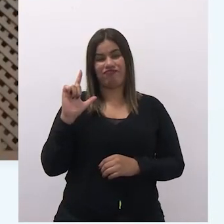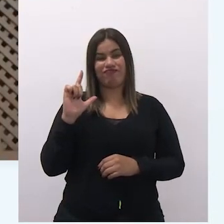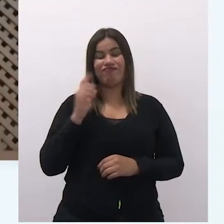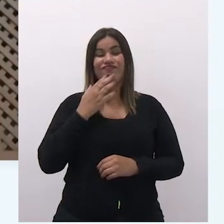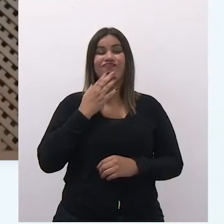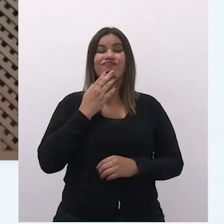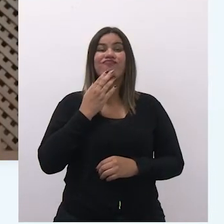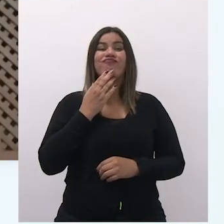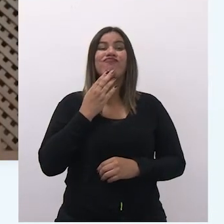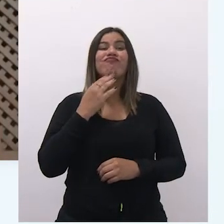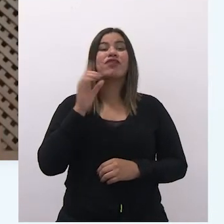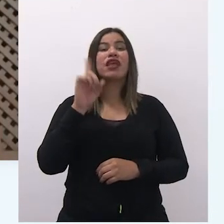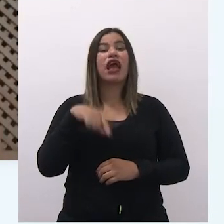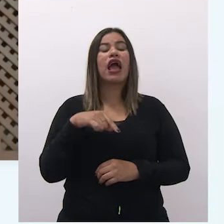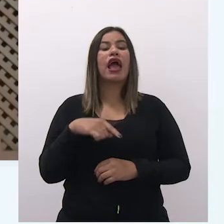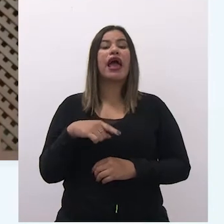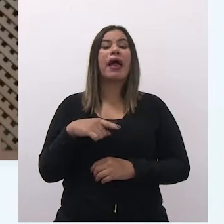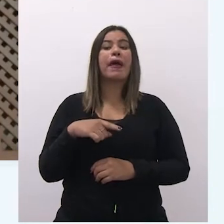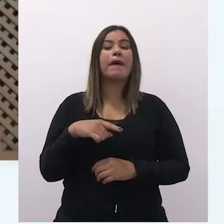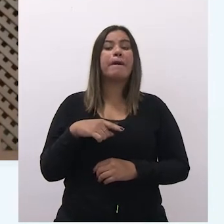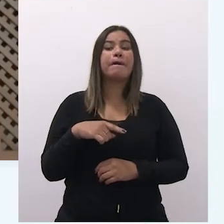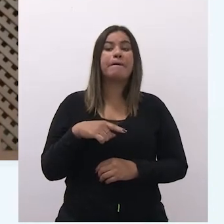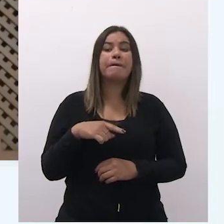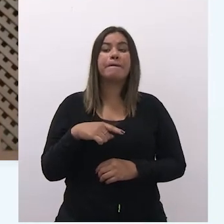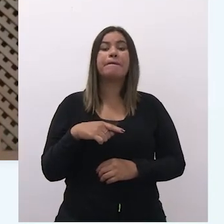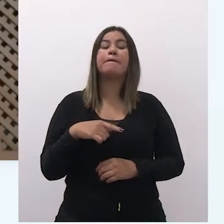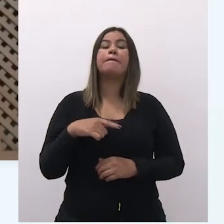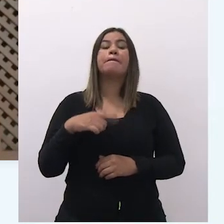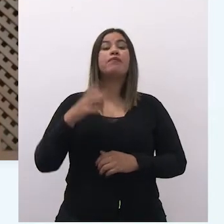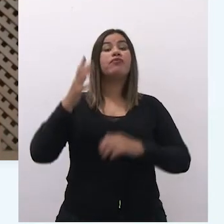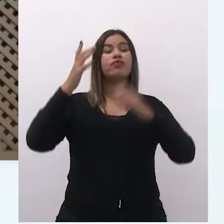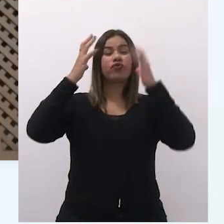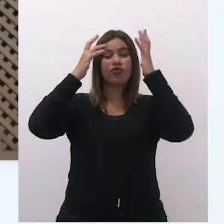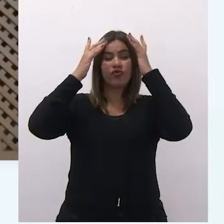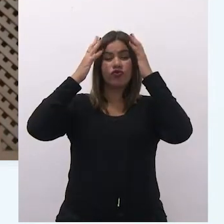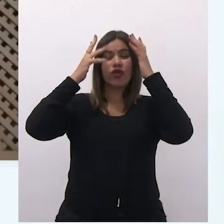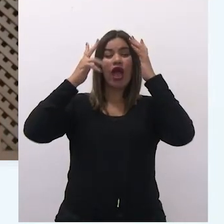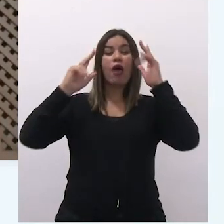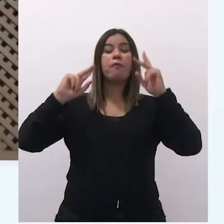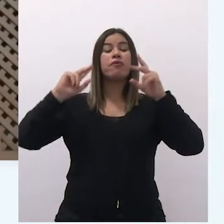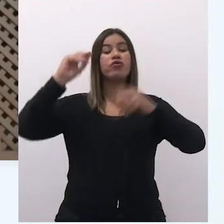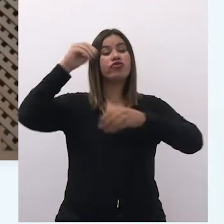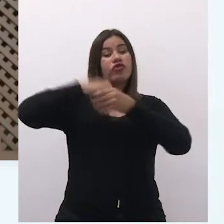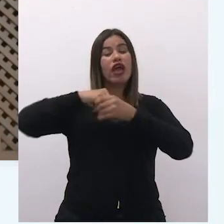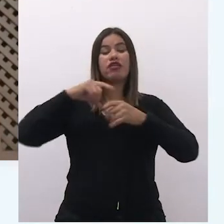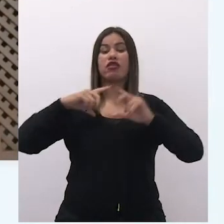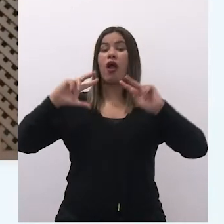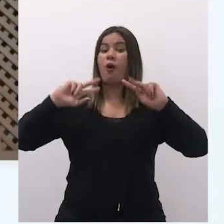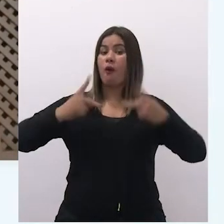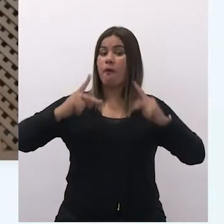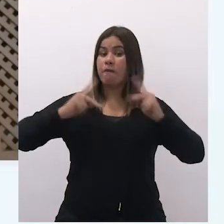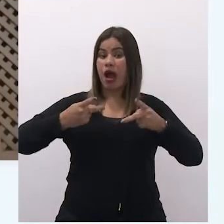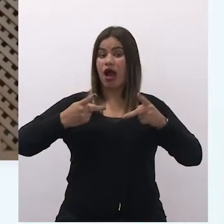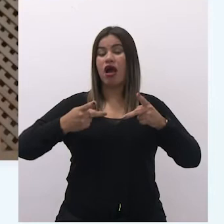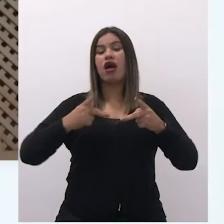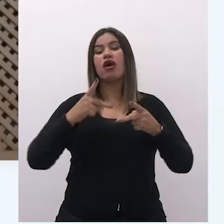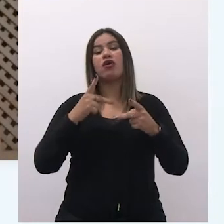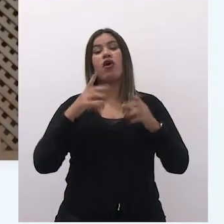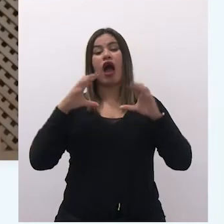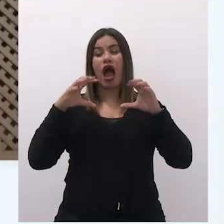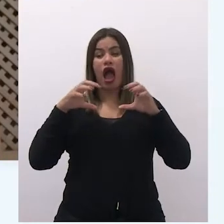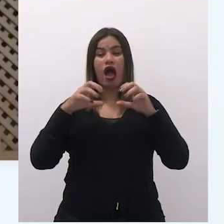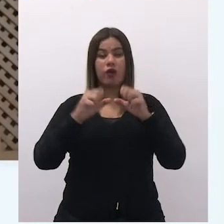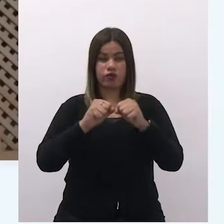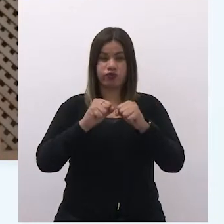que é a questão da produção, né, de um hormônio que é produzido justamente à noite,